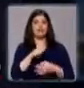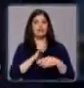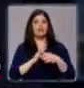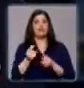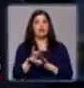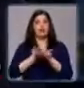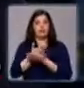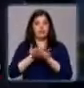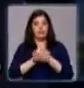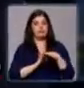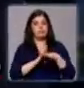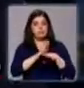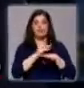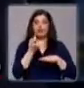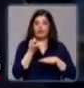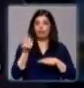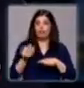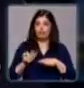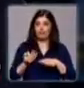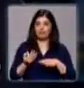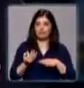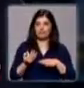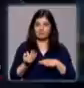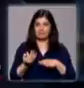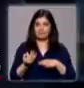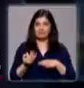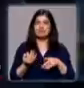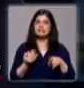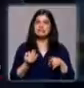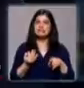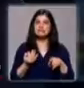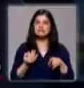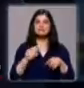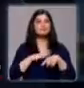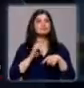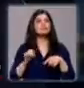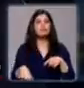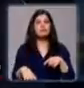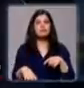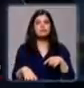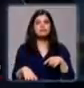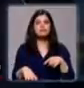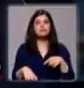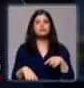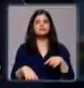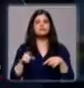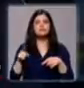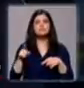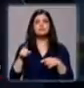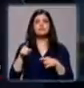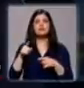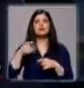da economia é foi fundamentalmente é fundamentalmente devido ao crescimento da procura